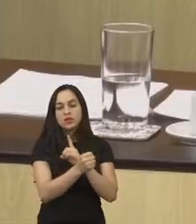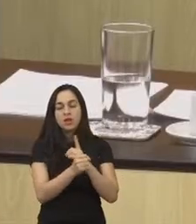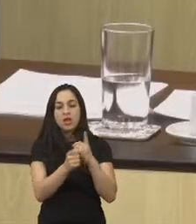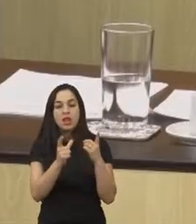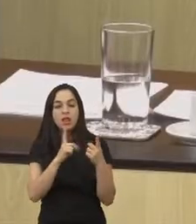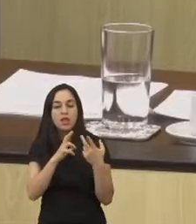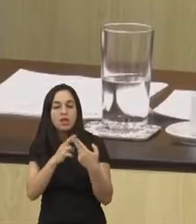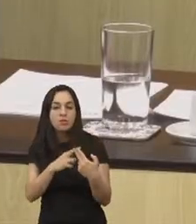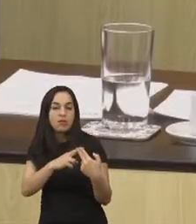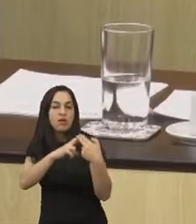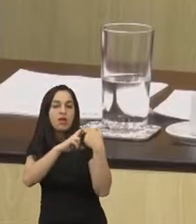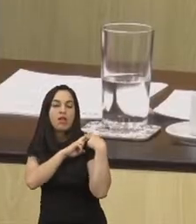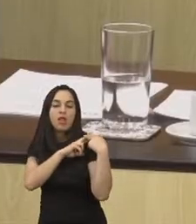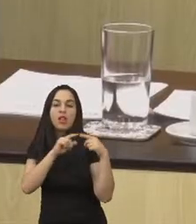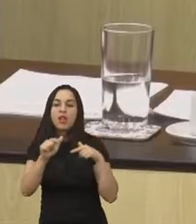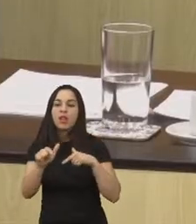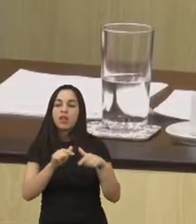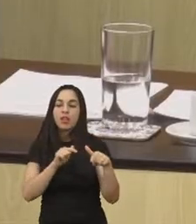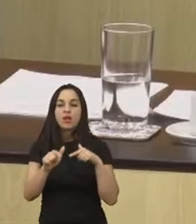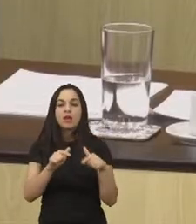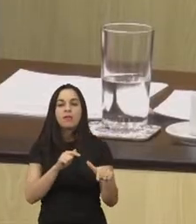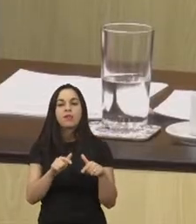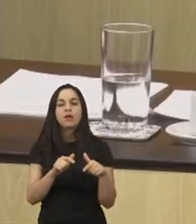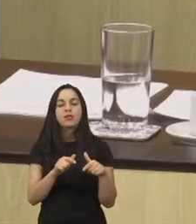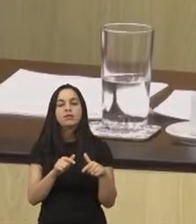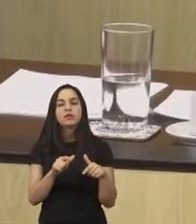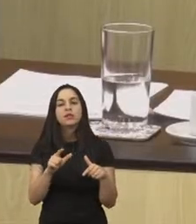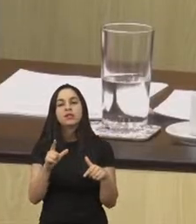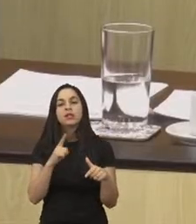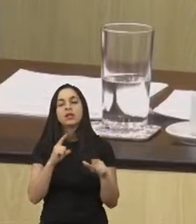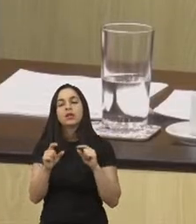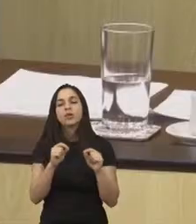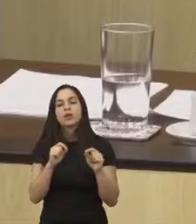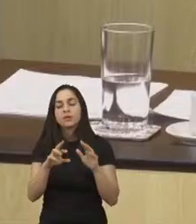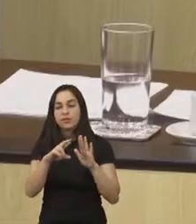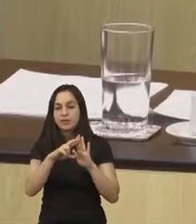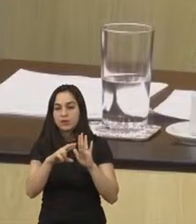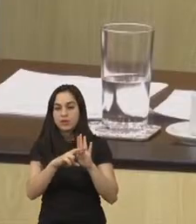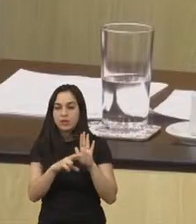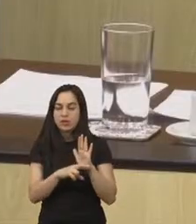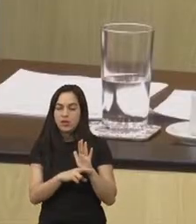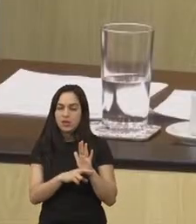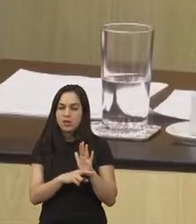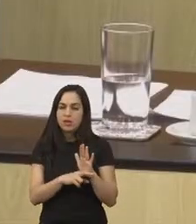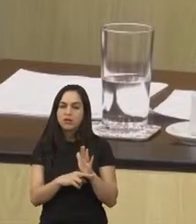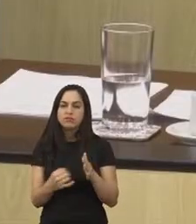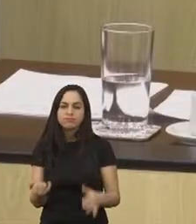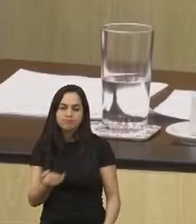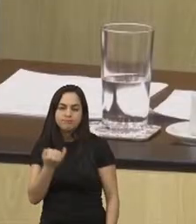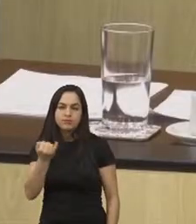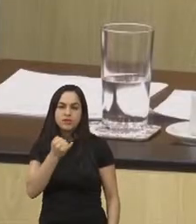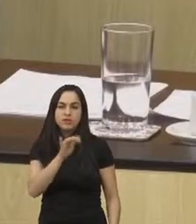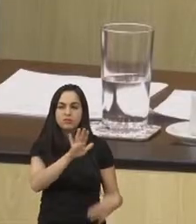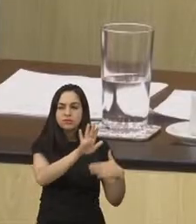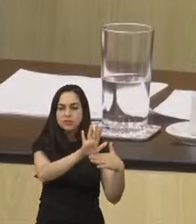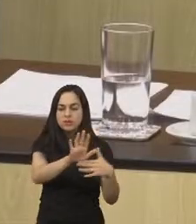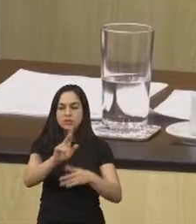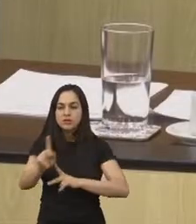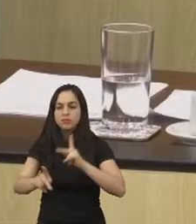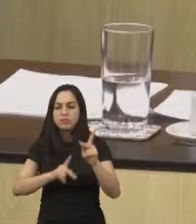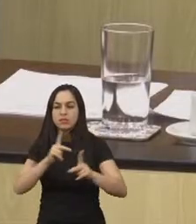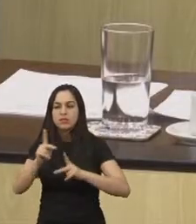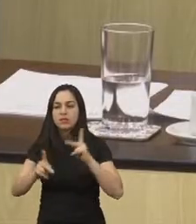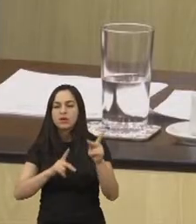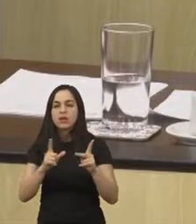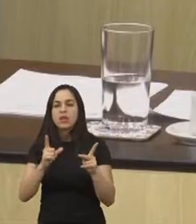públicos comissionados atende exclusivamente ao critério do interesse público e da qualificação técnica em detrimento